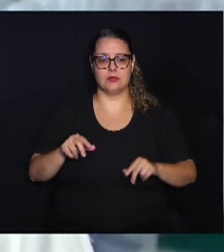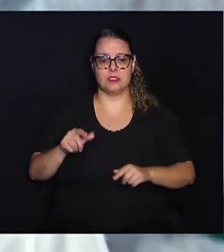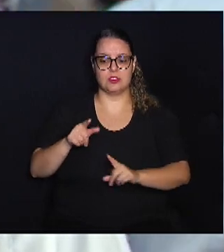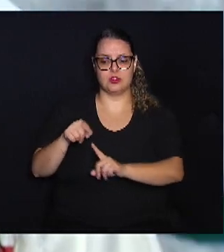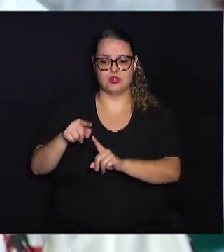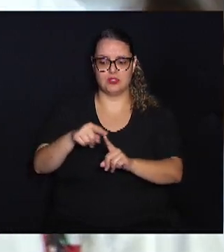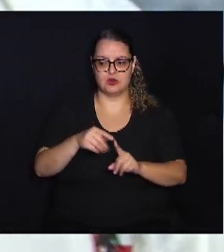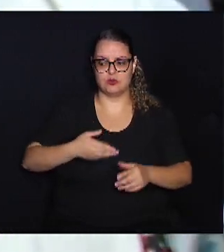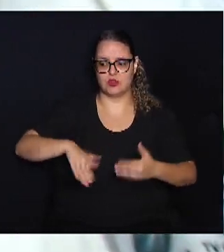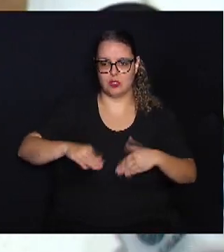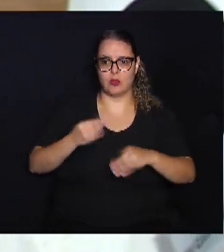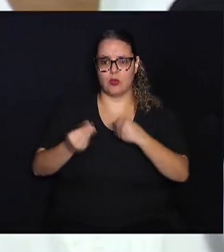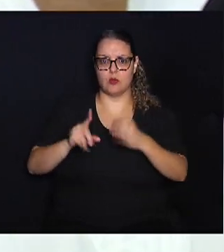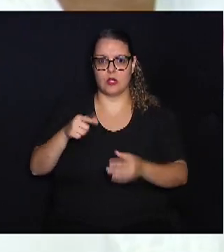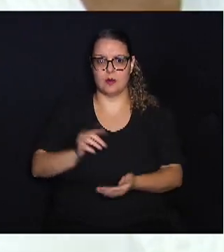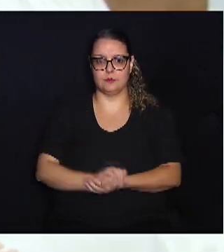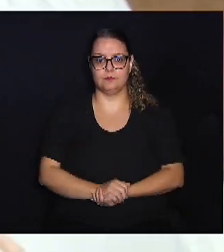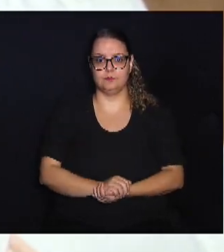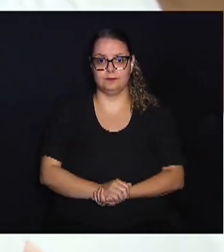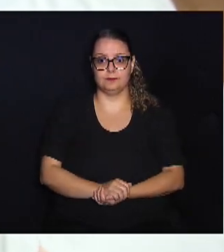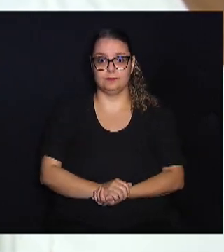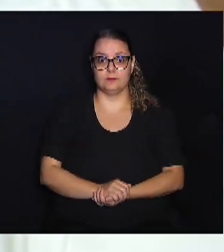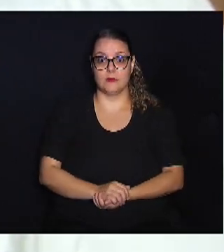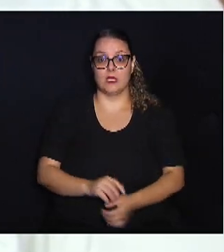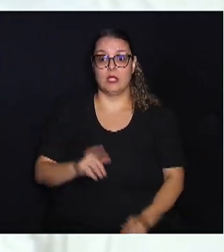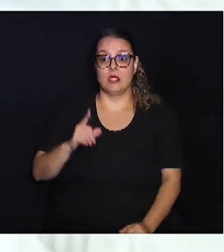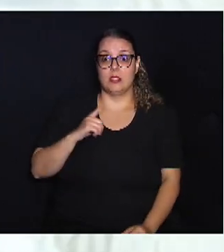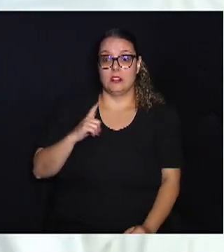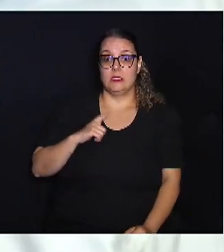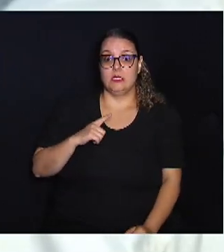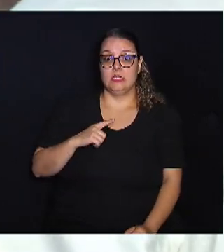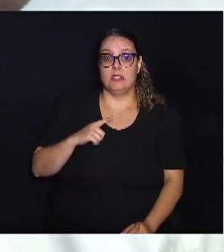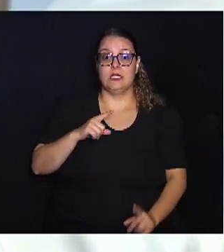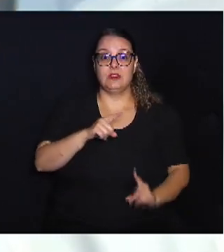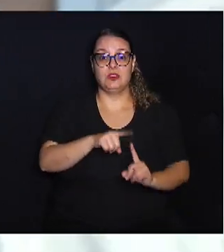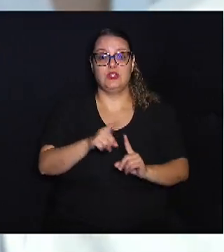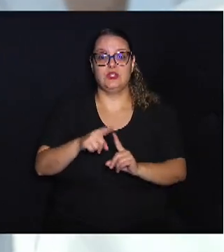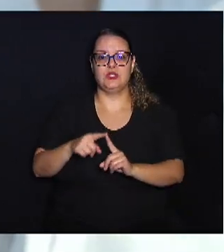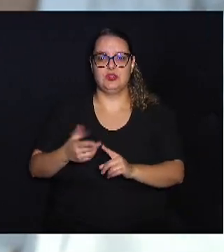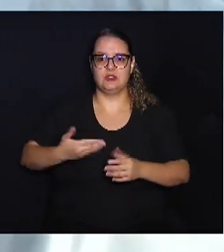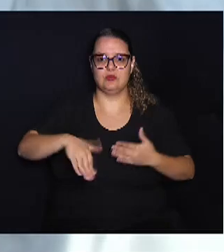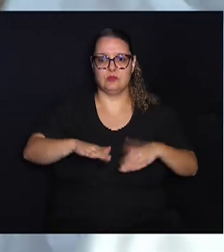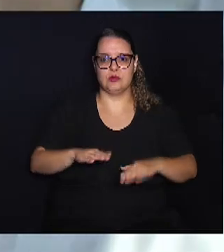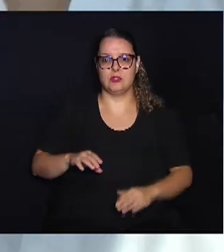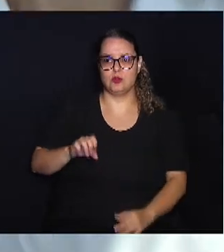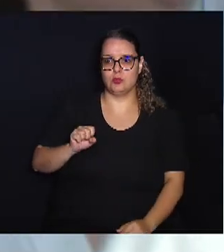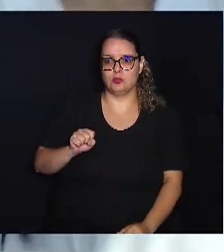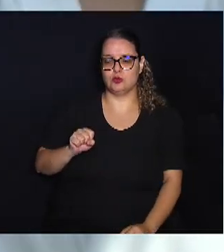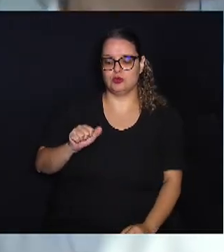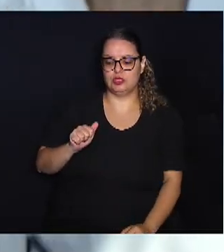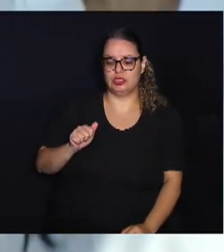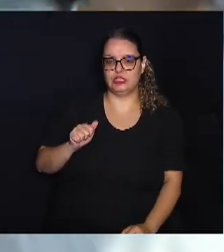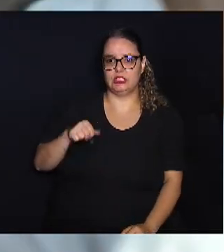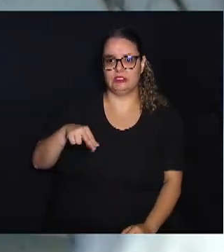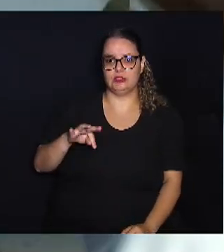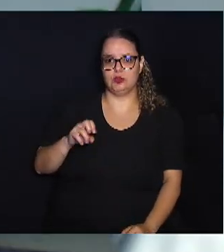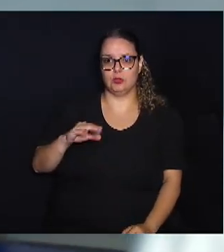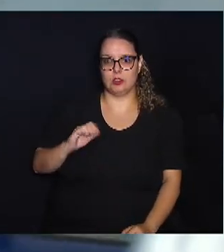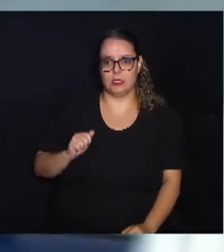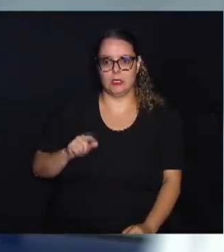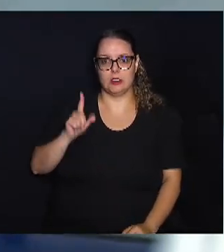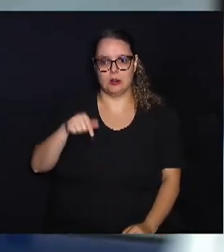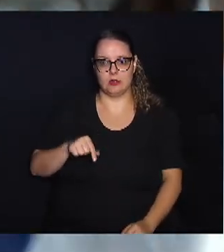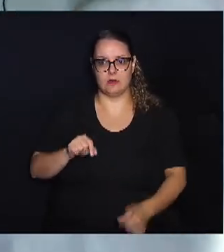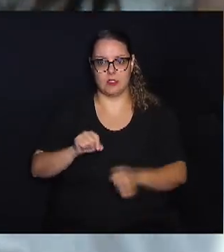de Karatê? Como que é isso? Existem estilos de Karatê. Tem o Shotokan, que é o que eu pratico, que é o mais praticado no